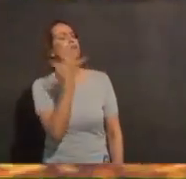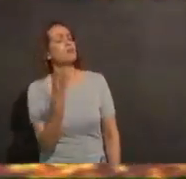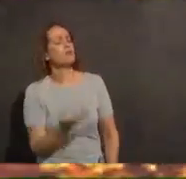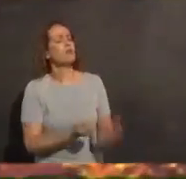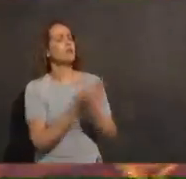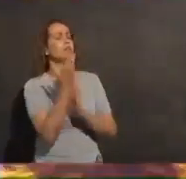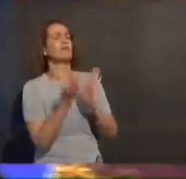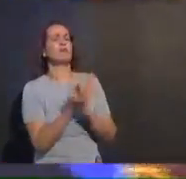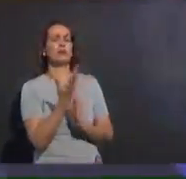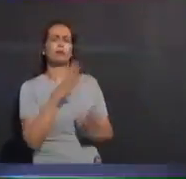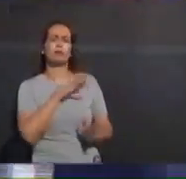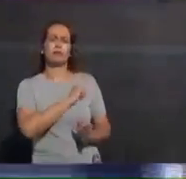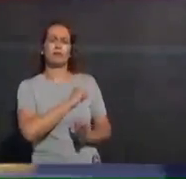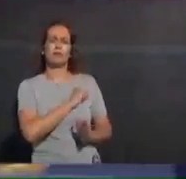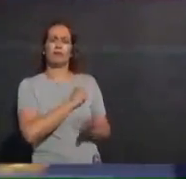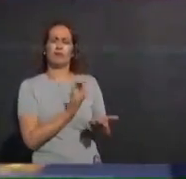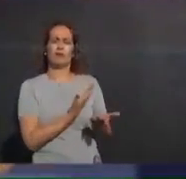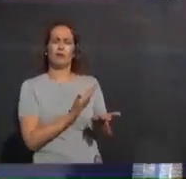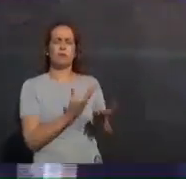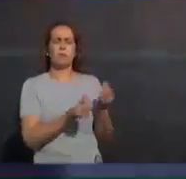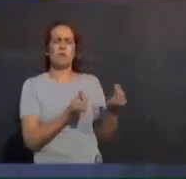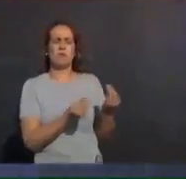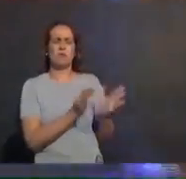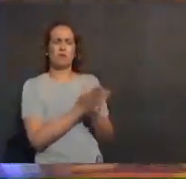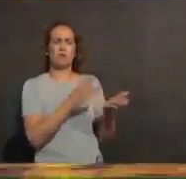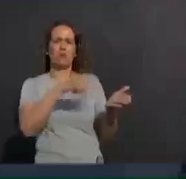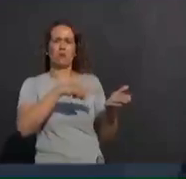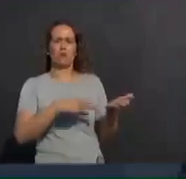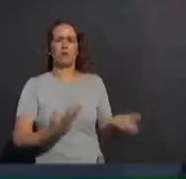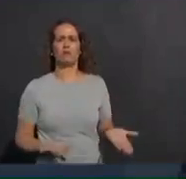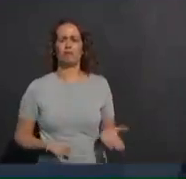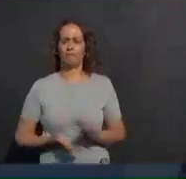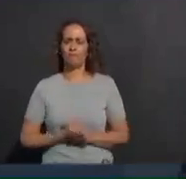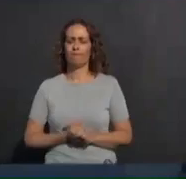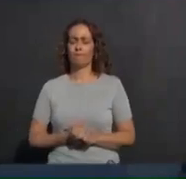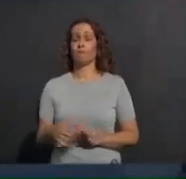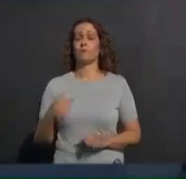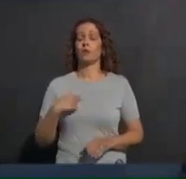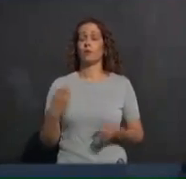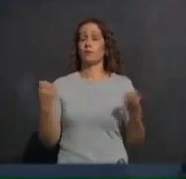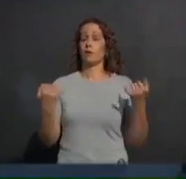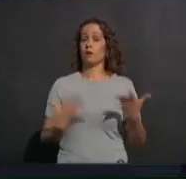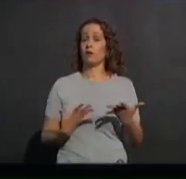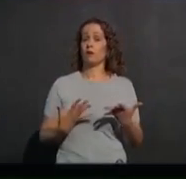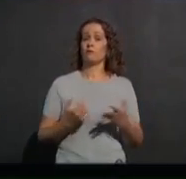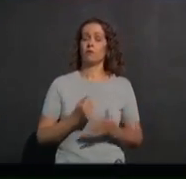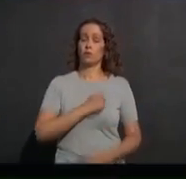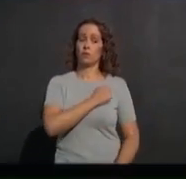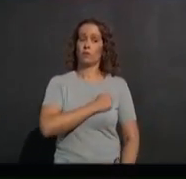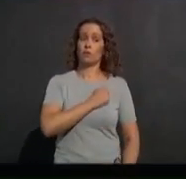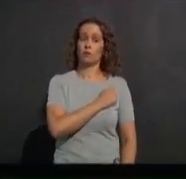Que amor mentiroso é esse? Eu falei umas... Quantas vezes eu falei com você aqui embaixo agora, sentado aqui, que eu estou com saudade de você?